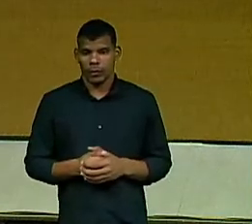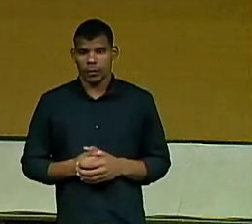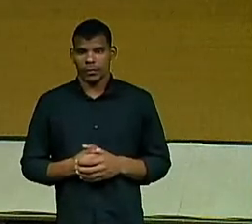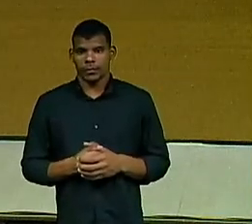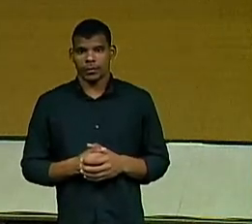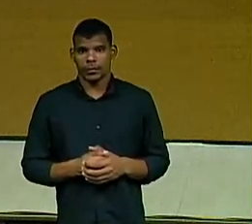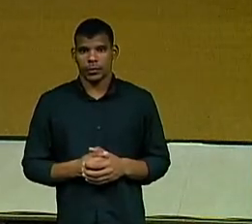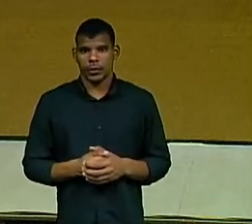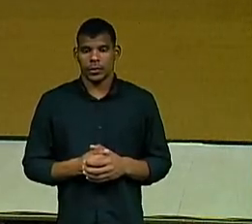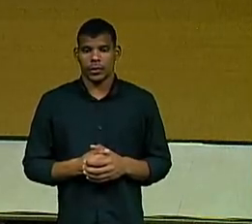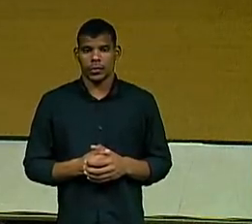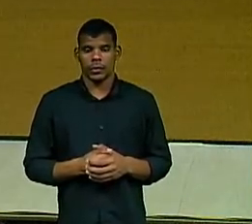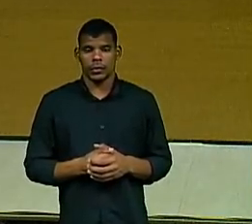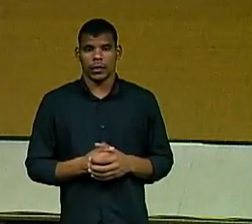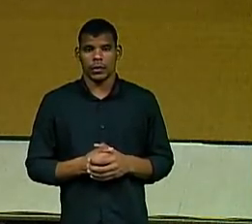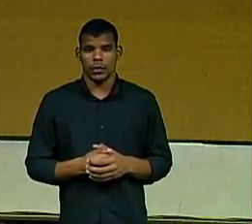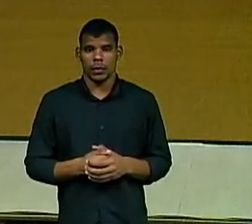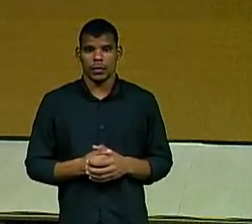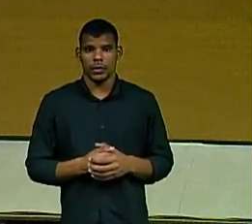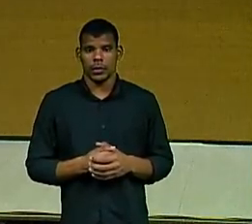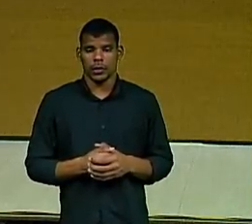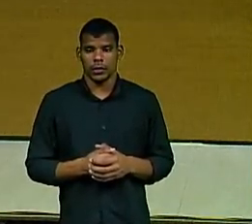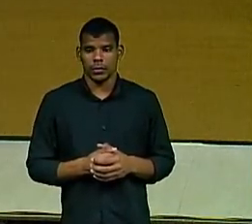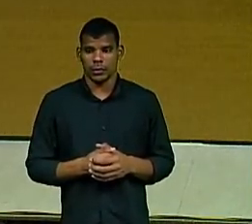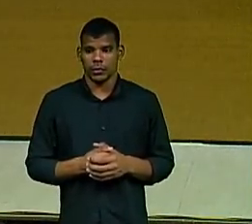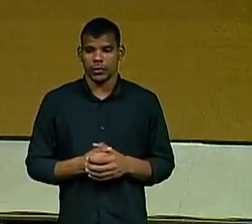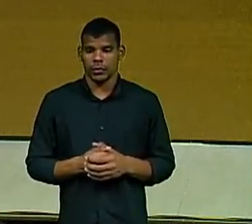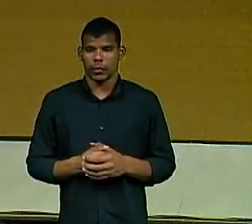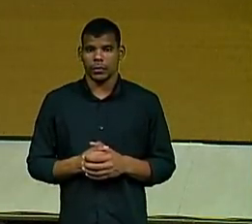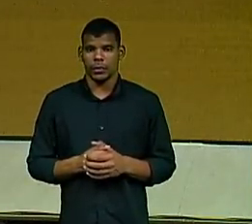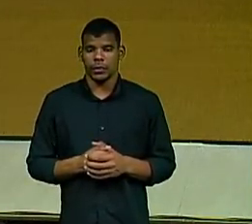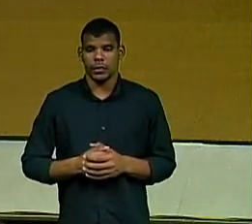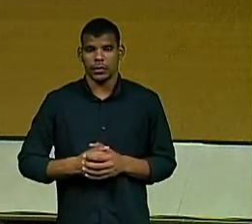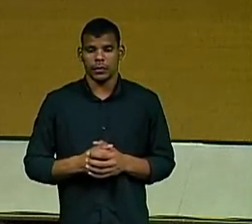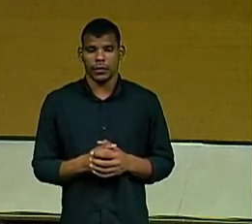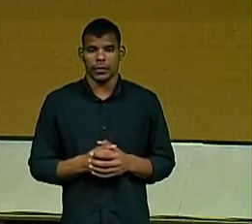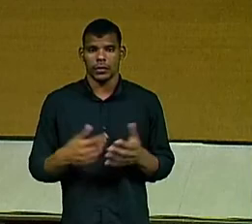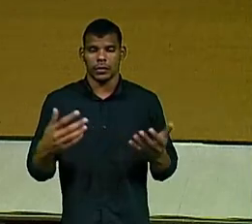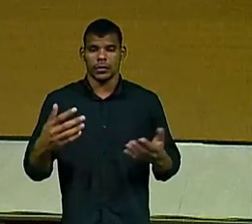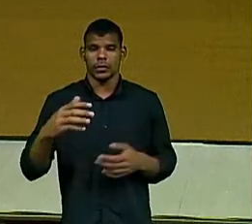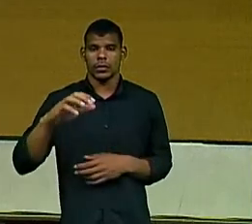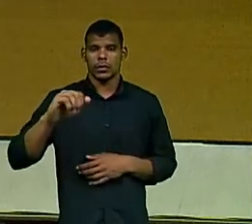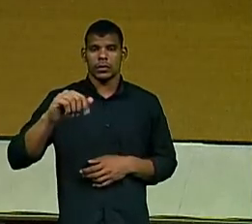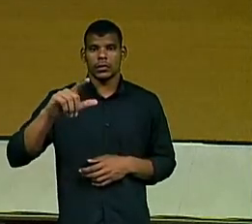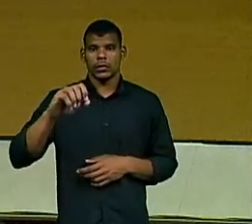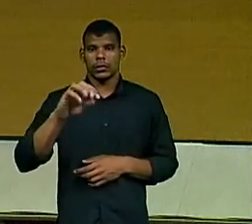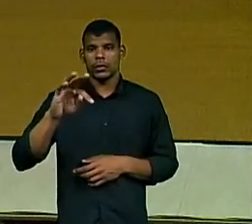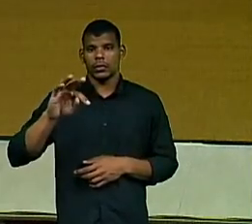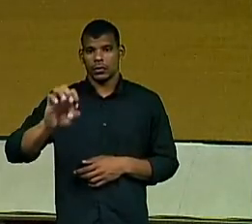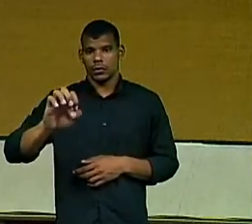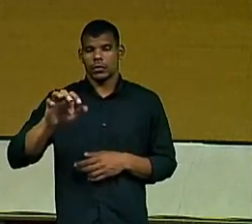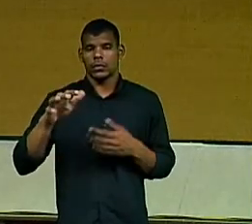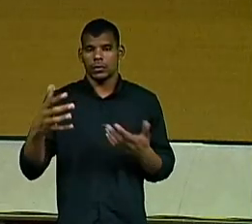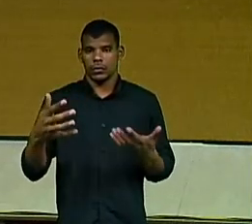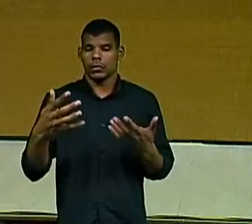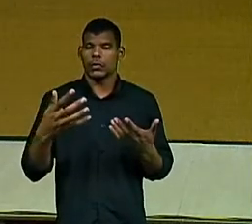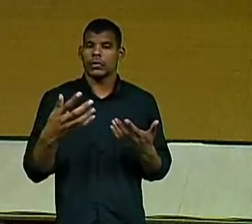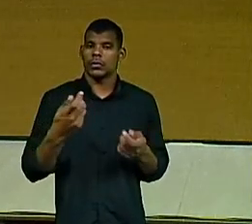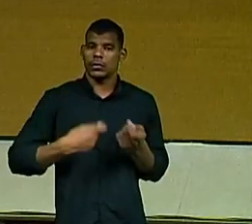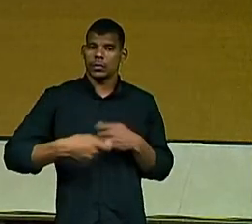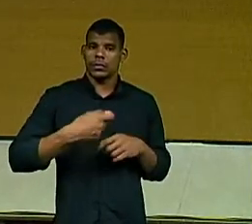galopante e o senhor era antes de não pagar hoje mesmo o que assustava o mercado